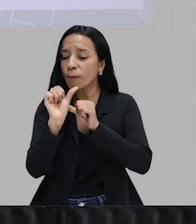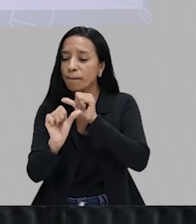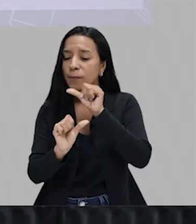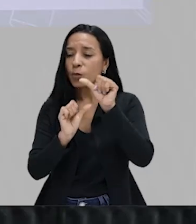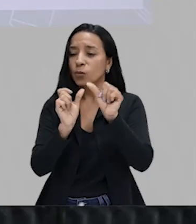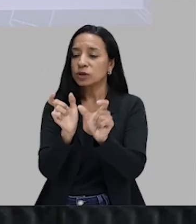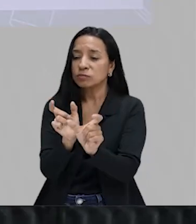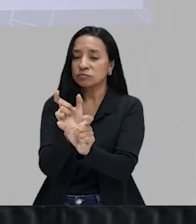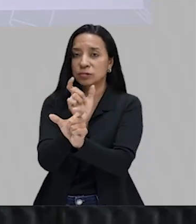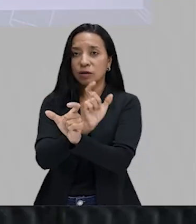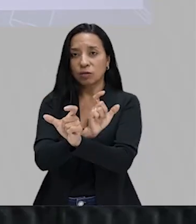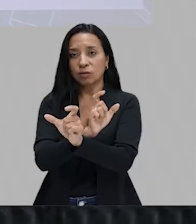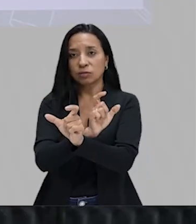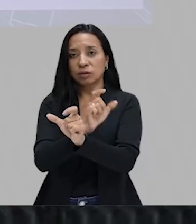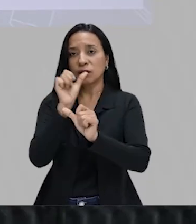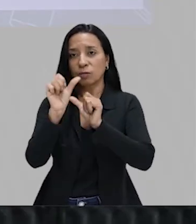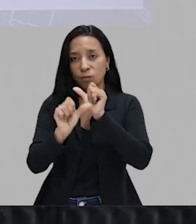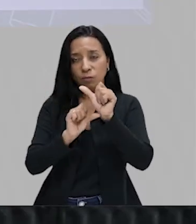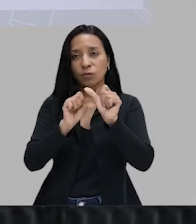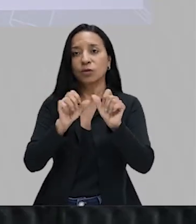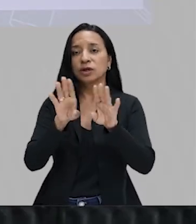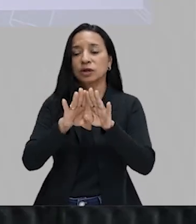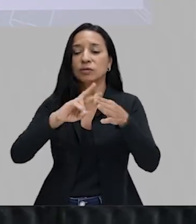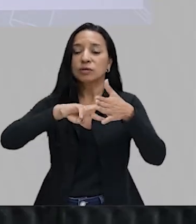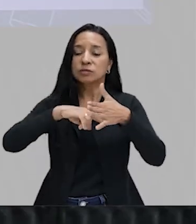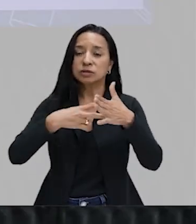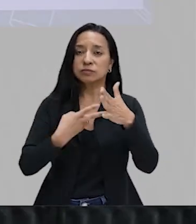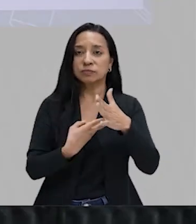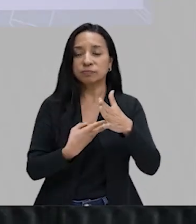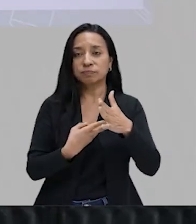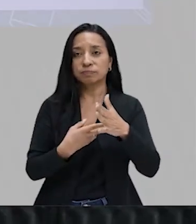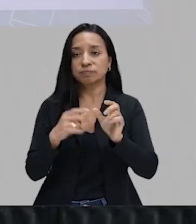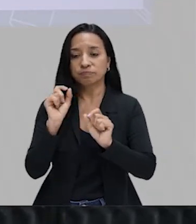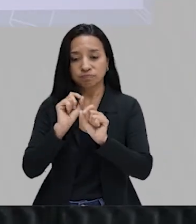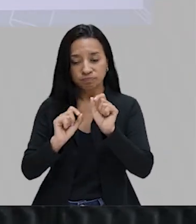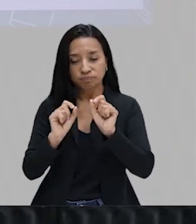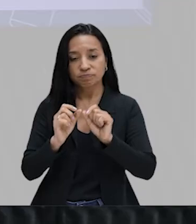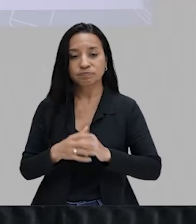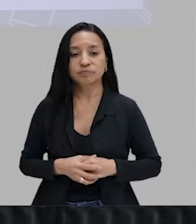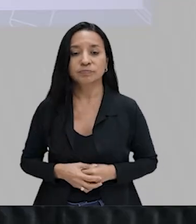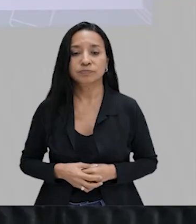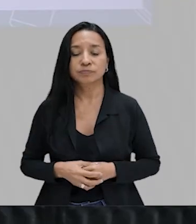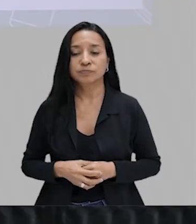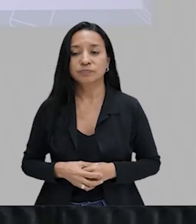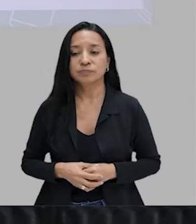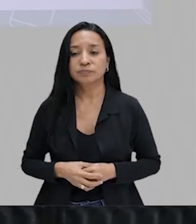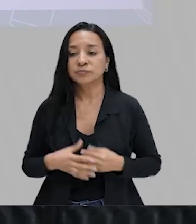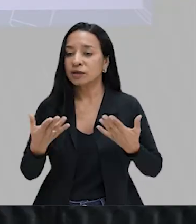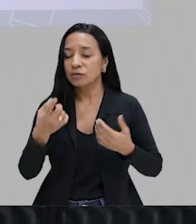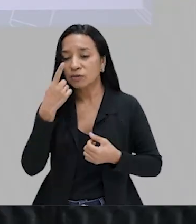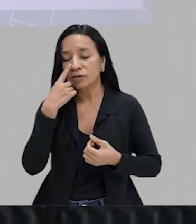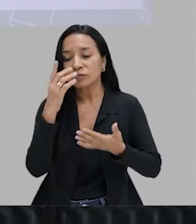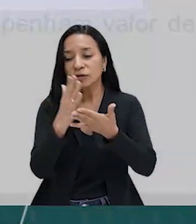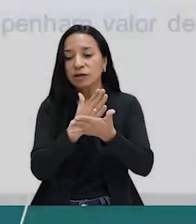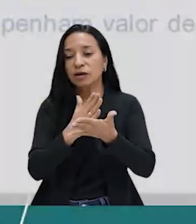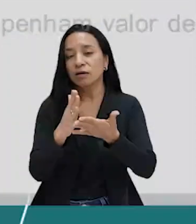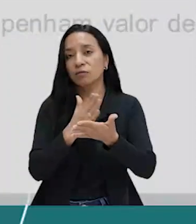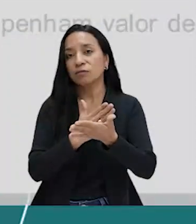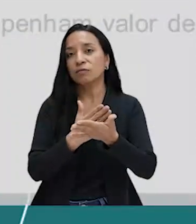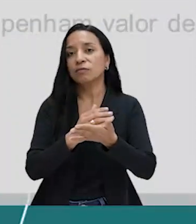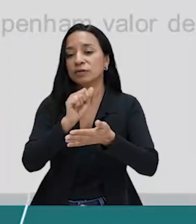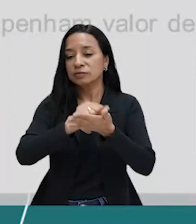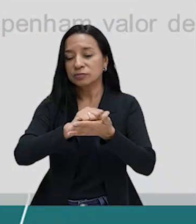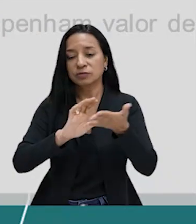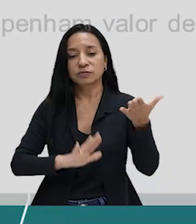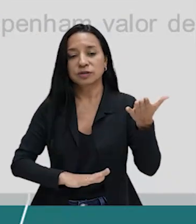ordem, já dá uma mudança aí também no significado, tá? Então, vamos lá ver aqui alguns exercícios sobre